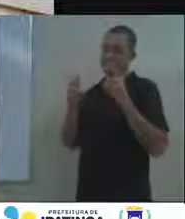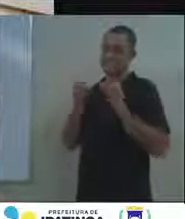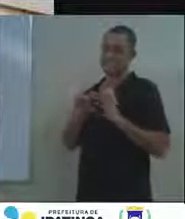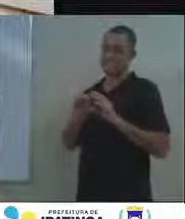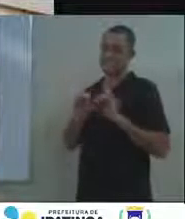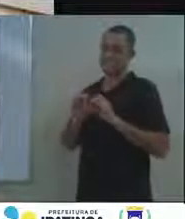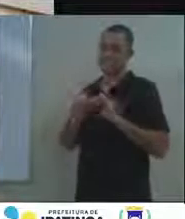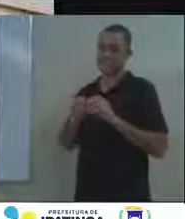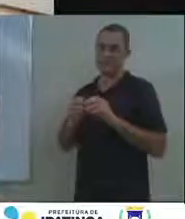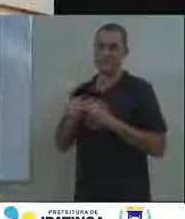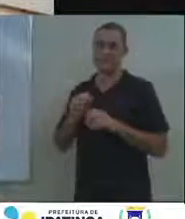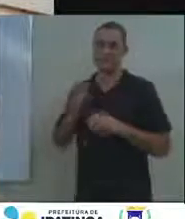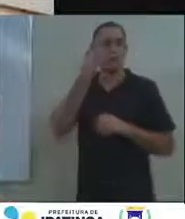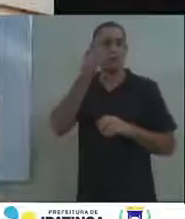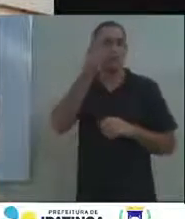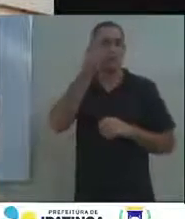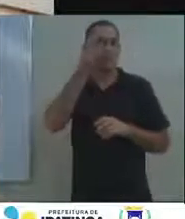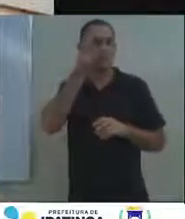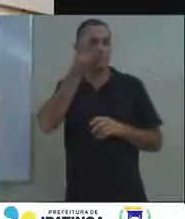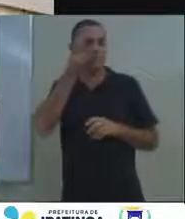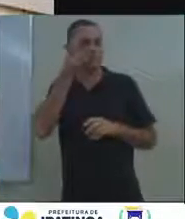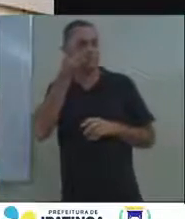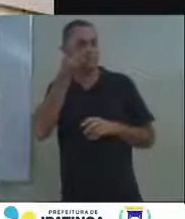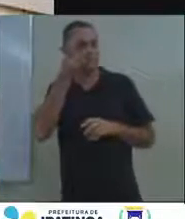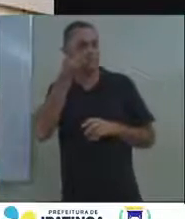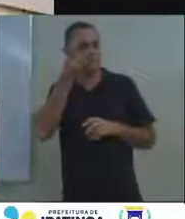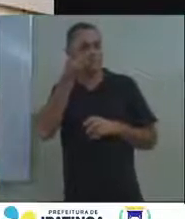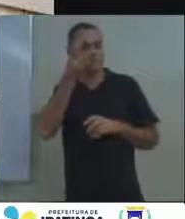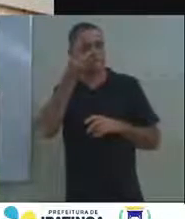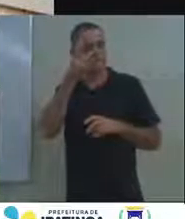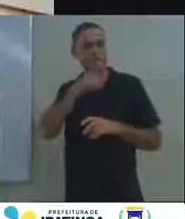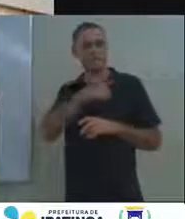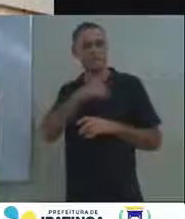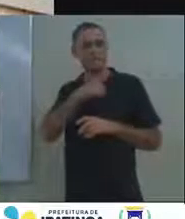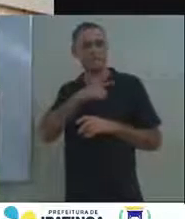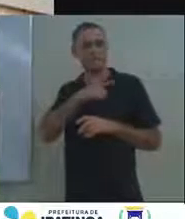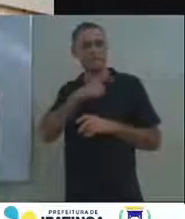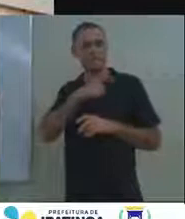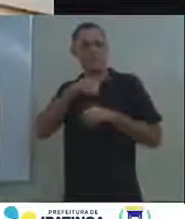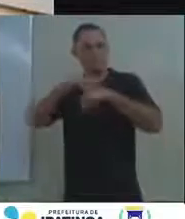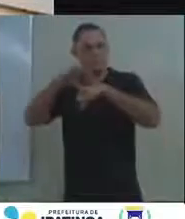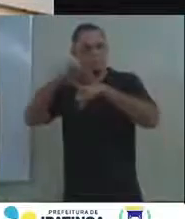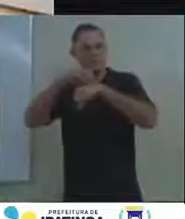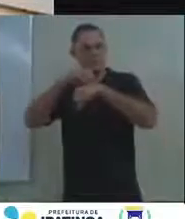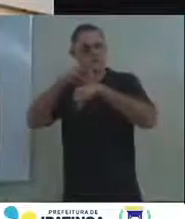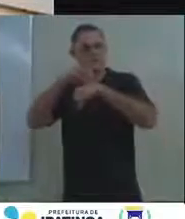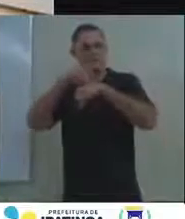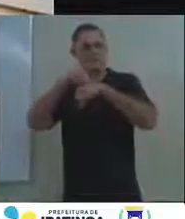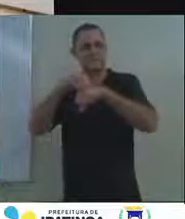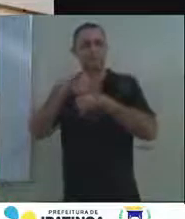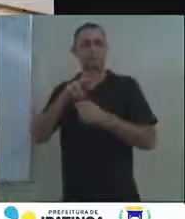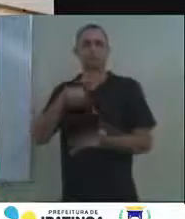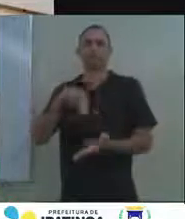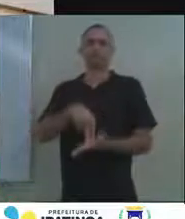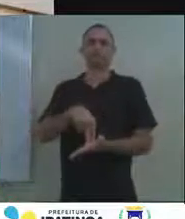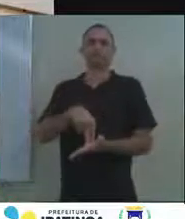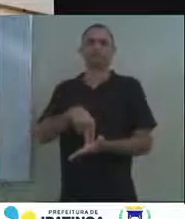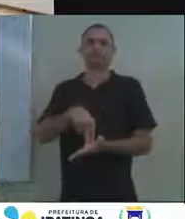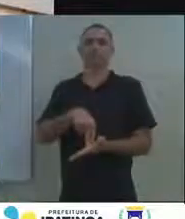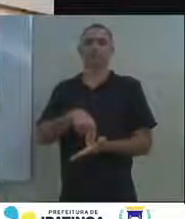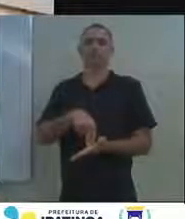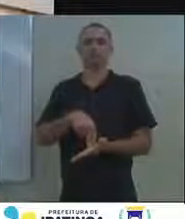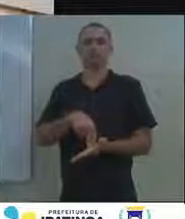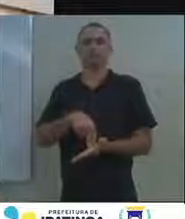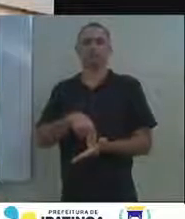o presencial, né? Então, a gente tem algumas dicas. Por exemplo, postura. Gente,